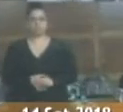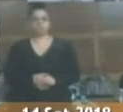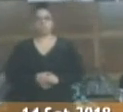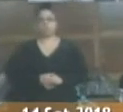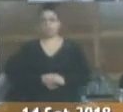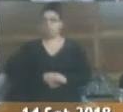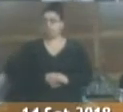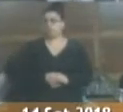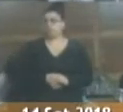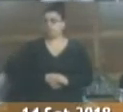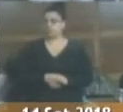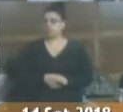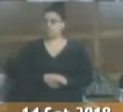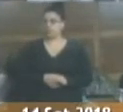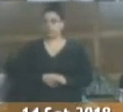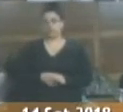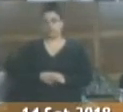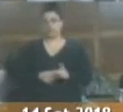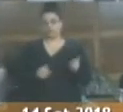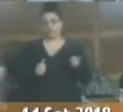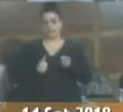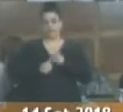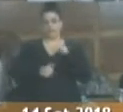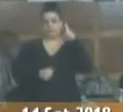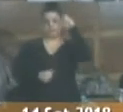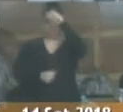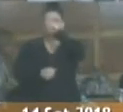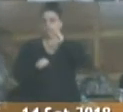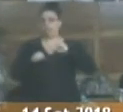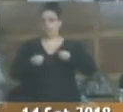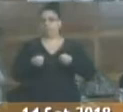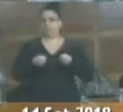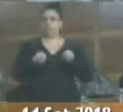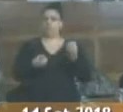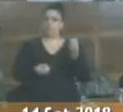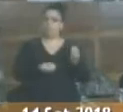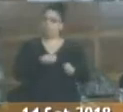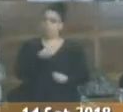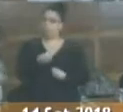aí veio o primeiro desafio, né? Como fazer,